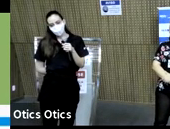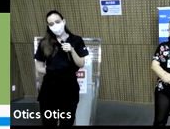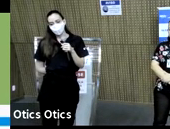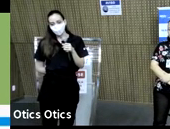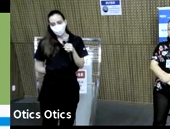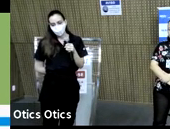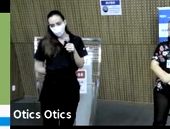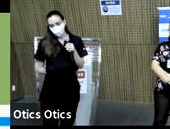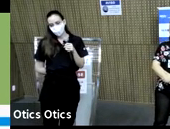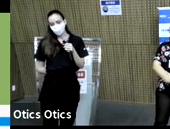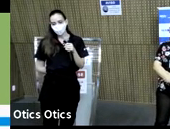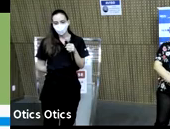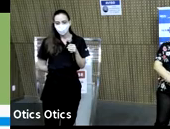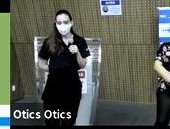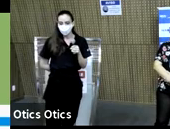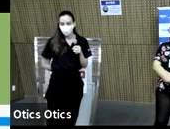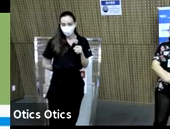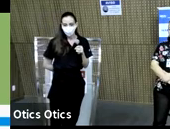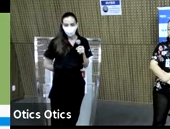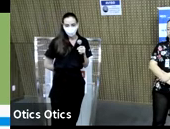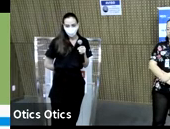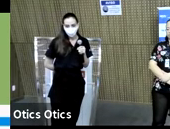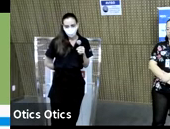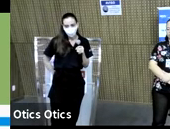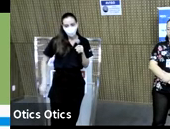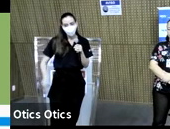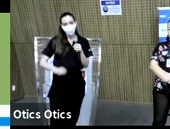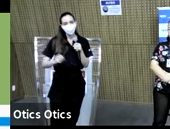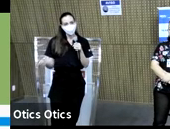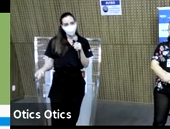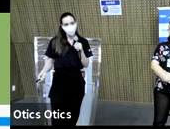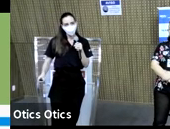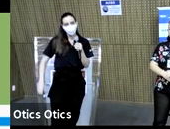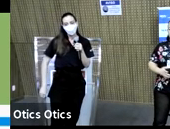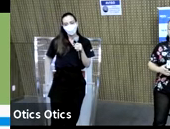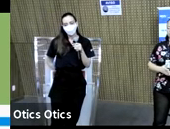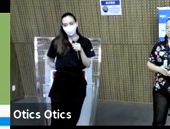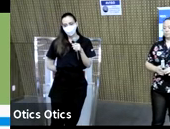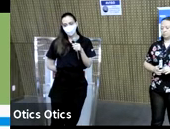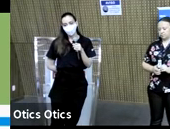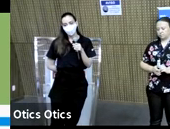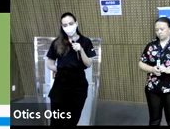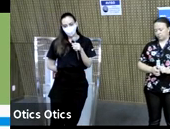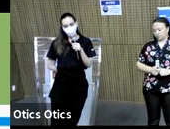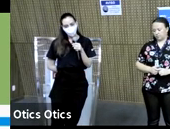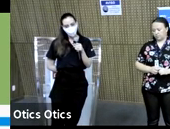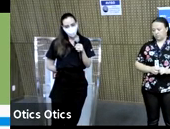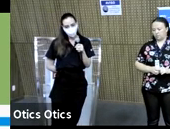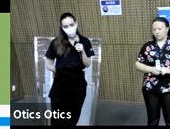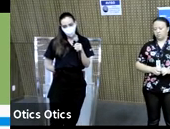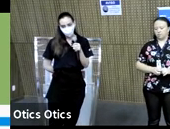Realização de sífilis e HIV, 3%, primeiro quadrimestre de 2020, comparativo agora no segundo